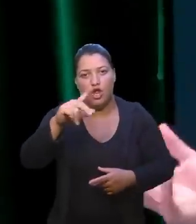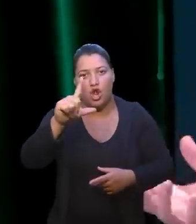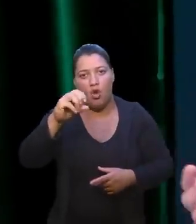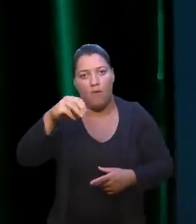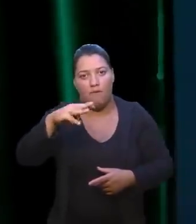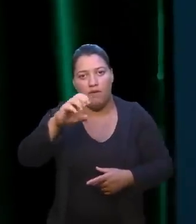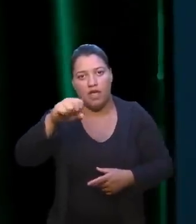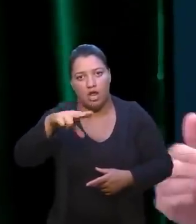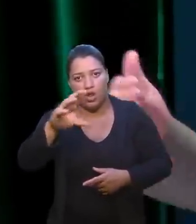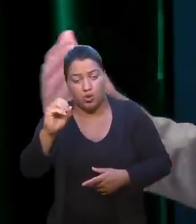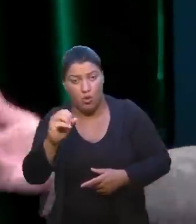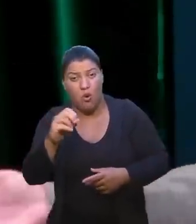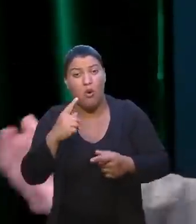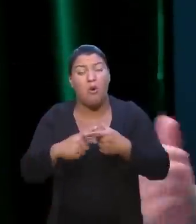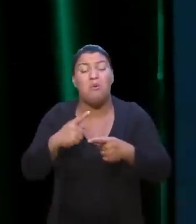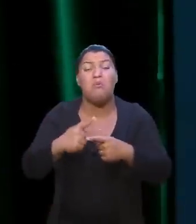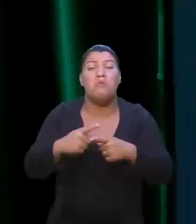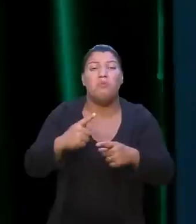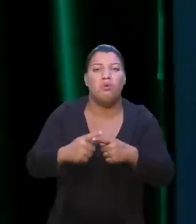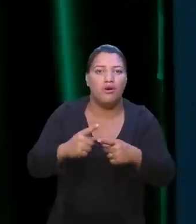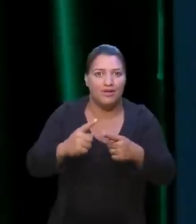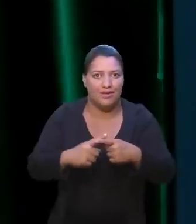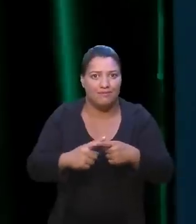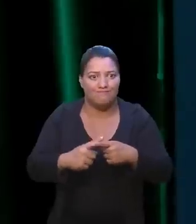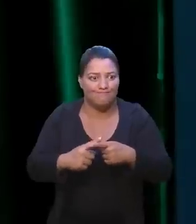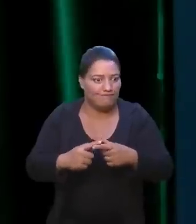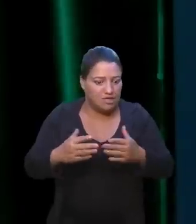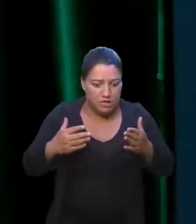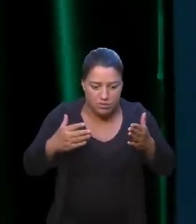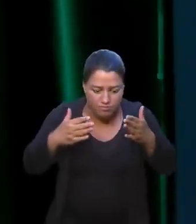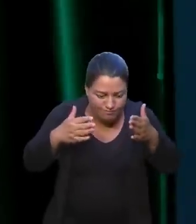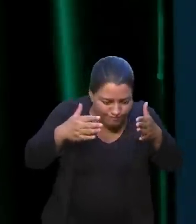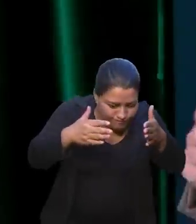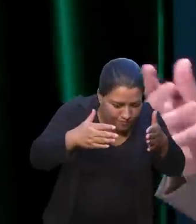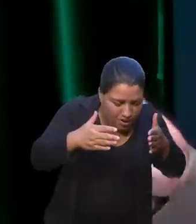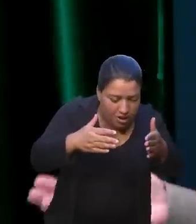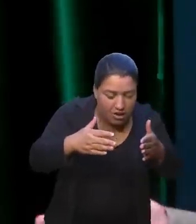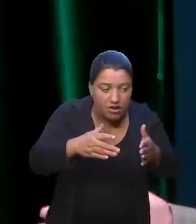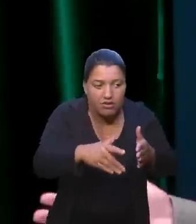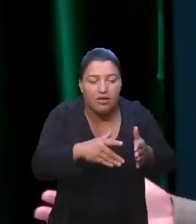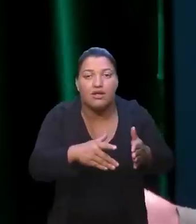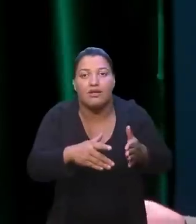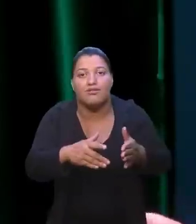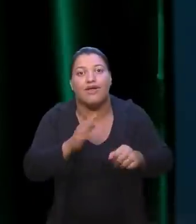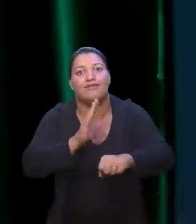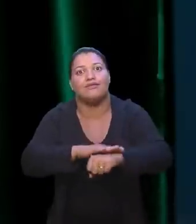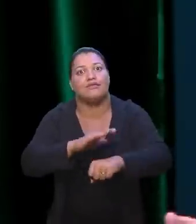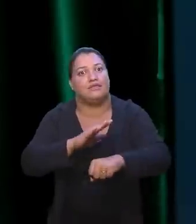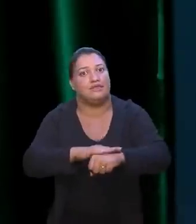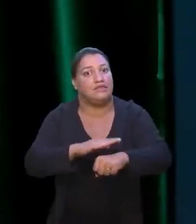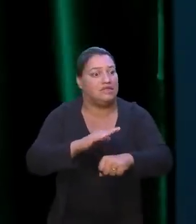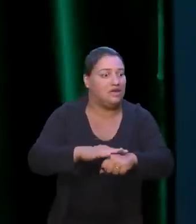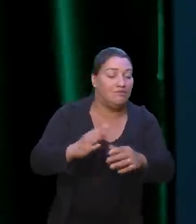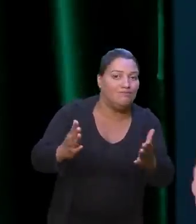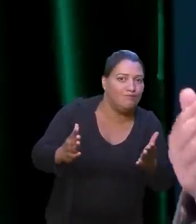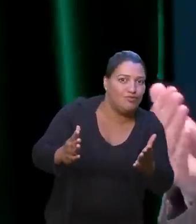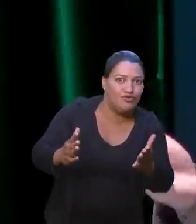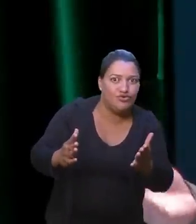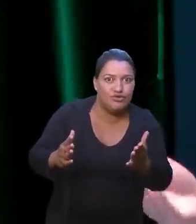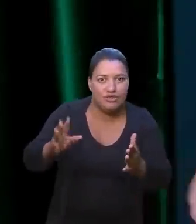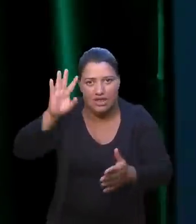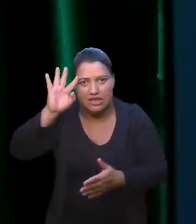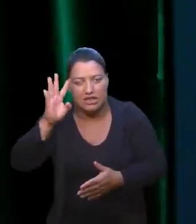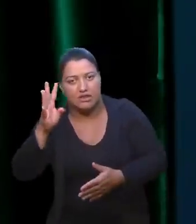Armagedom espiritual, a obsessão é outro desafio. Então, vivemos estes tempos de definições, tempos